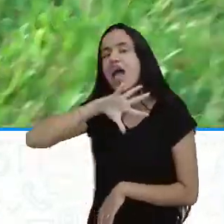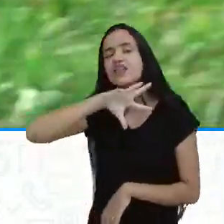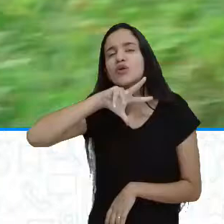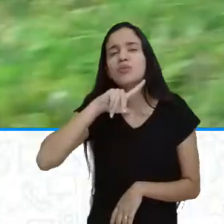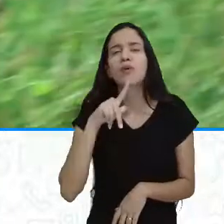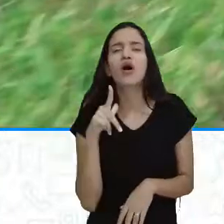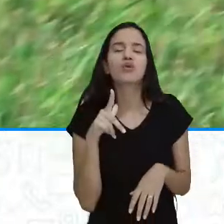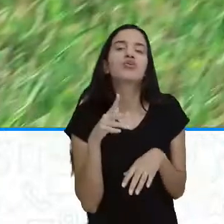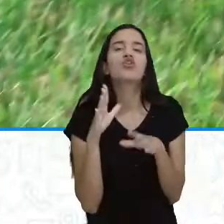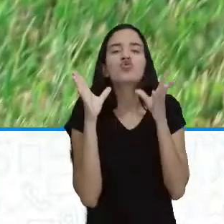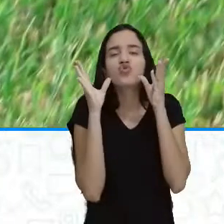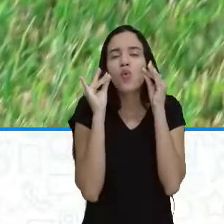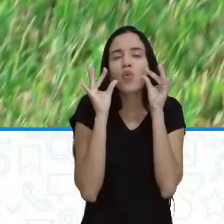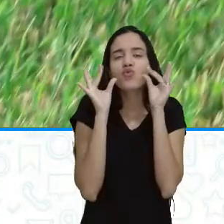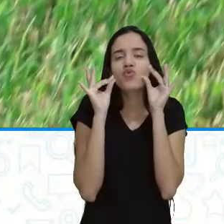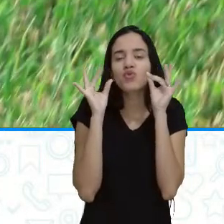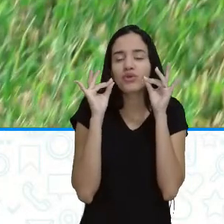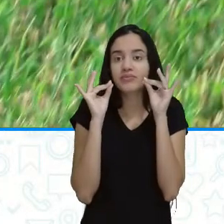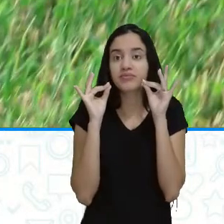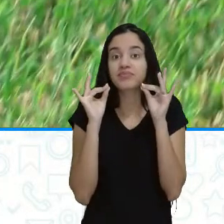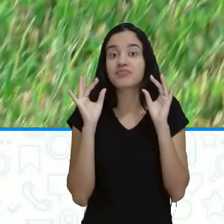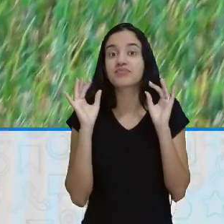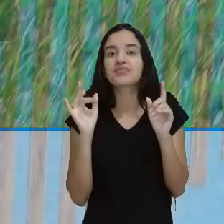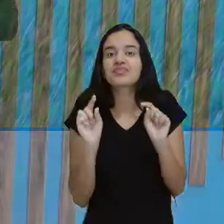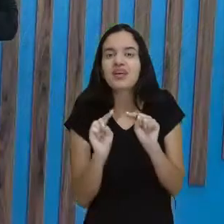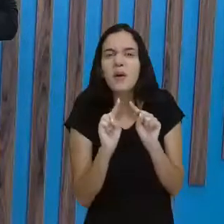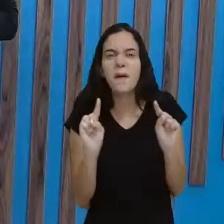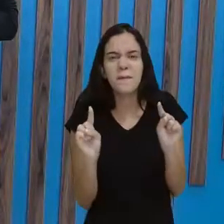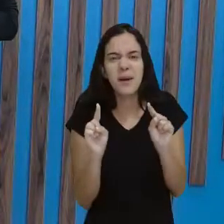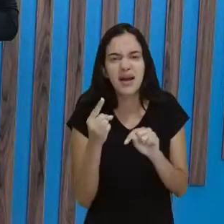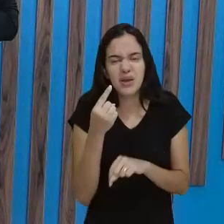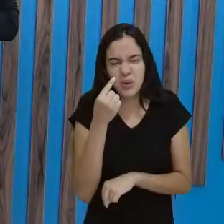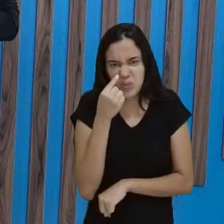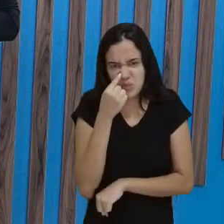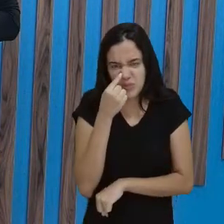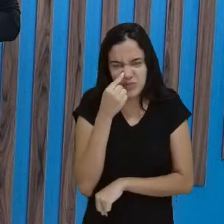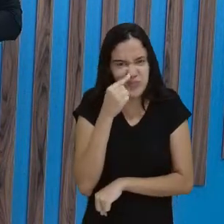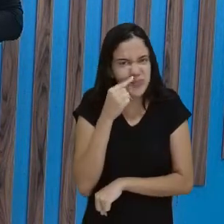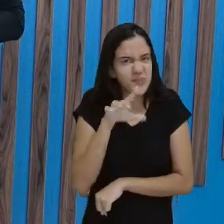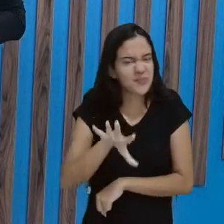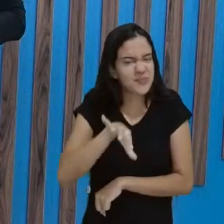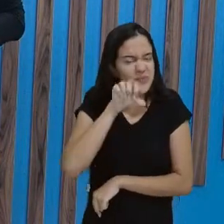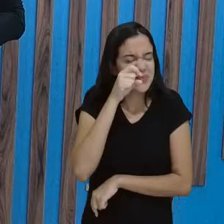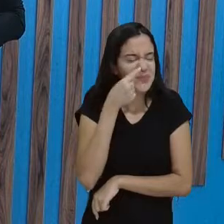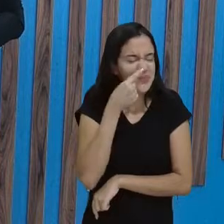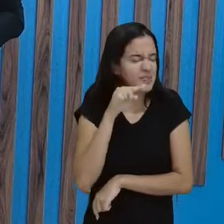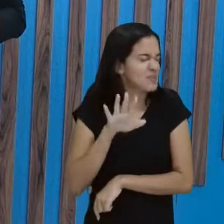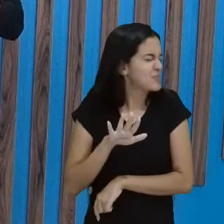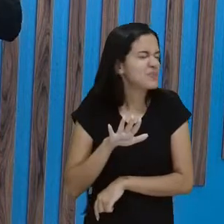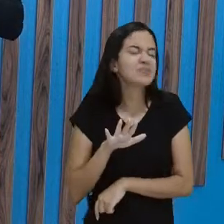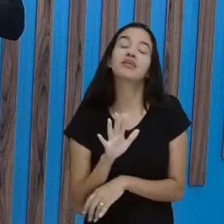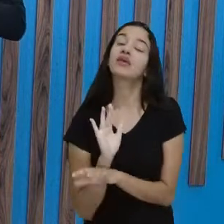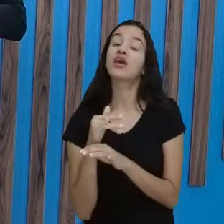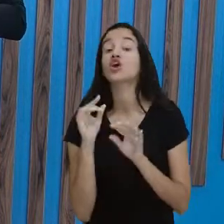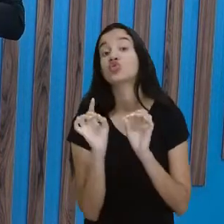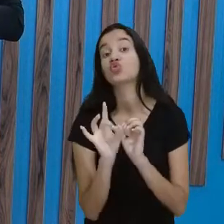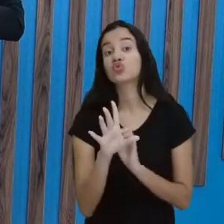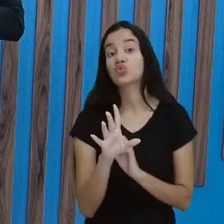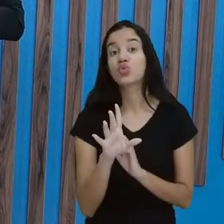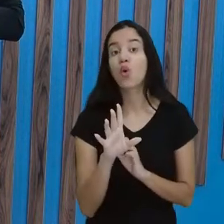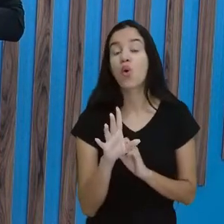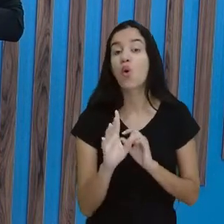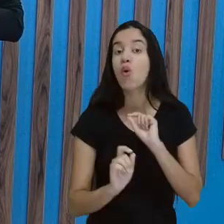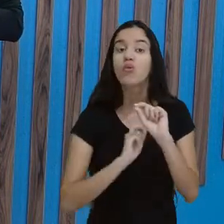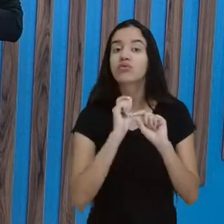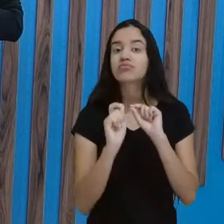muito fofinho, mas que libera, gente, um mau cheiro, uma coisa terrível. Só que esse mau